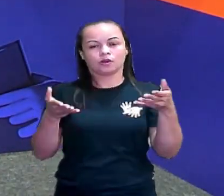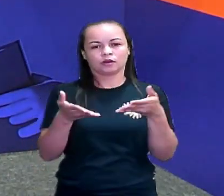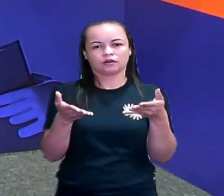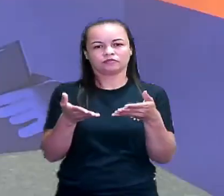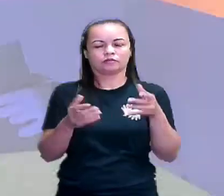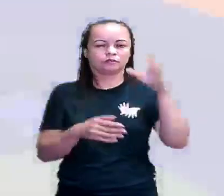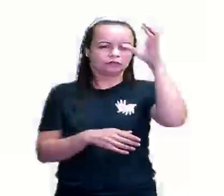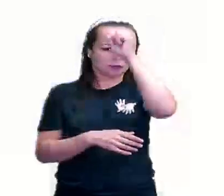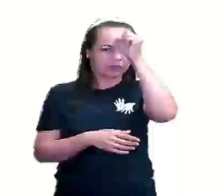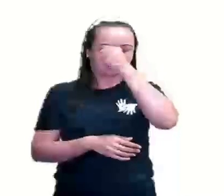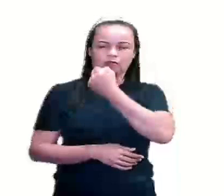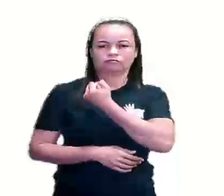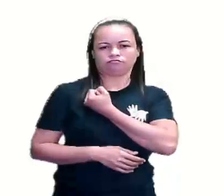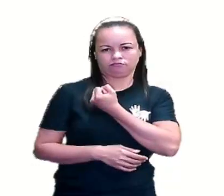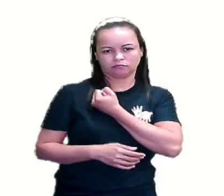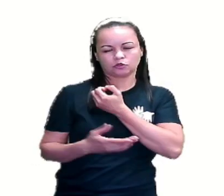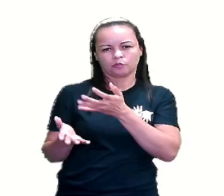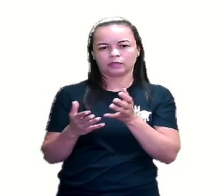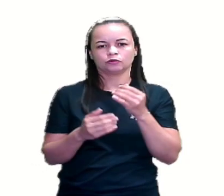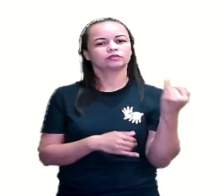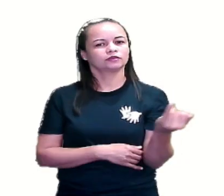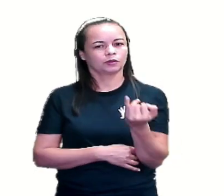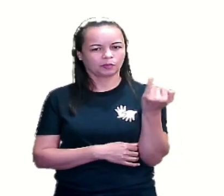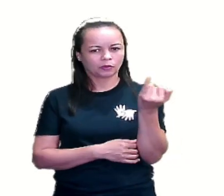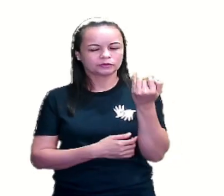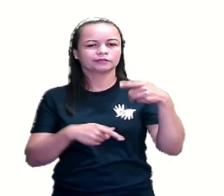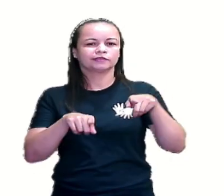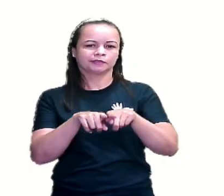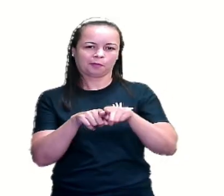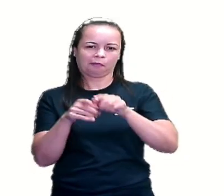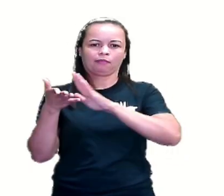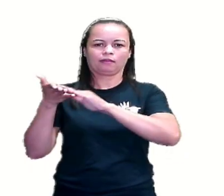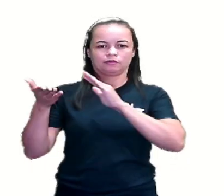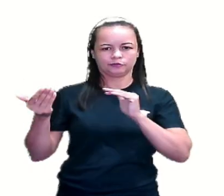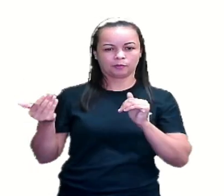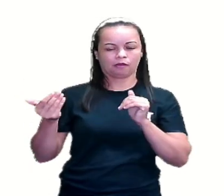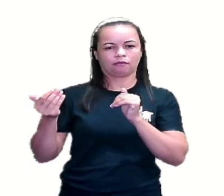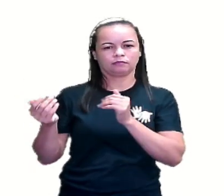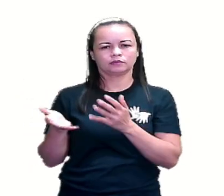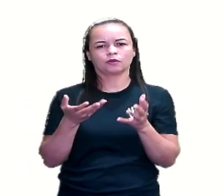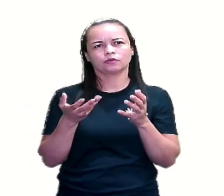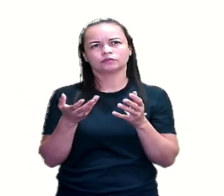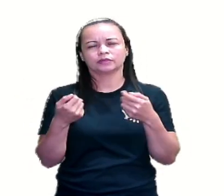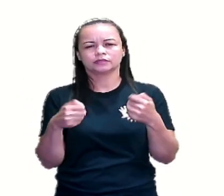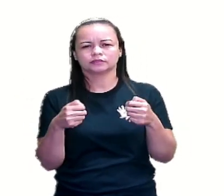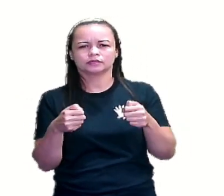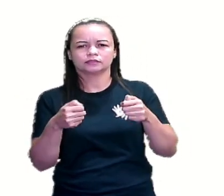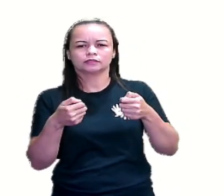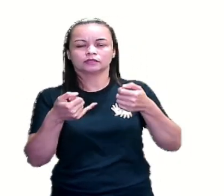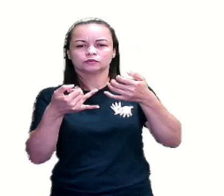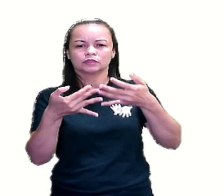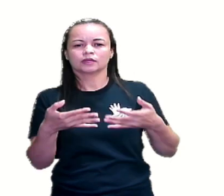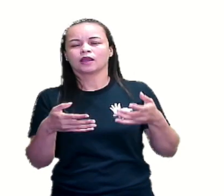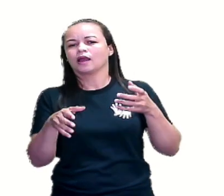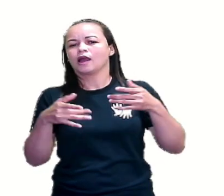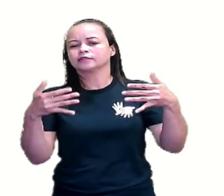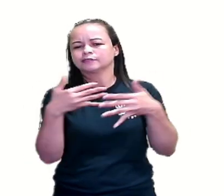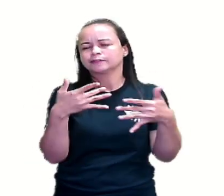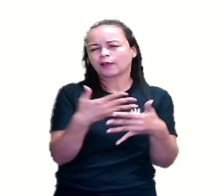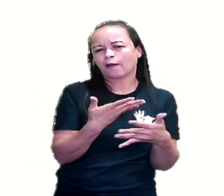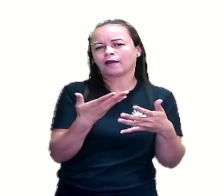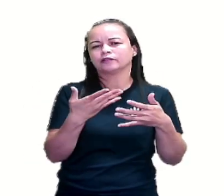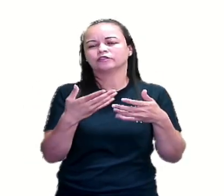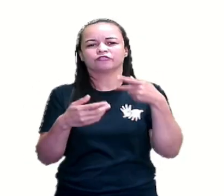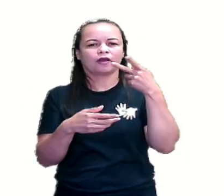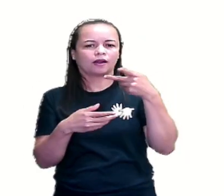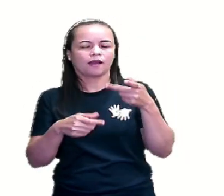língua espanhola, que também são muito importantes. Porque às vezes a gente precisa dizer a nossa idade, precisa dizer a hora. Então é muito